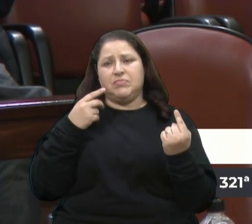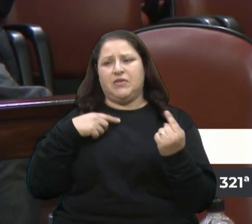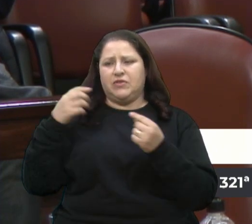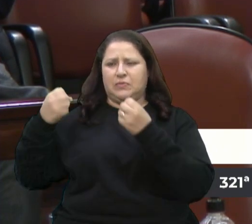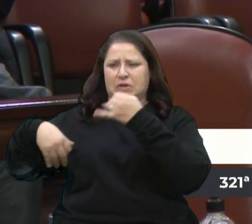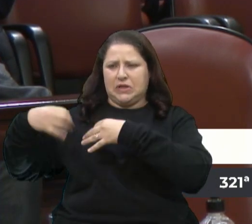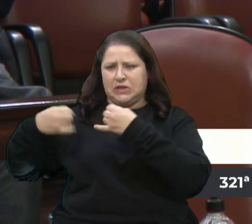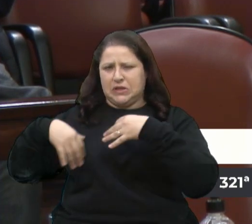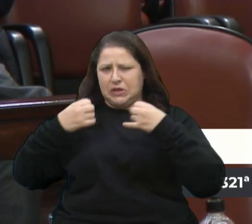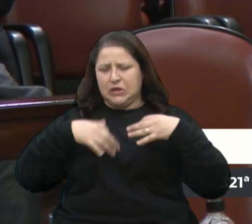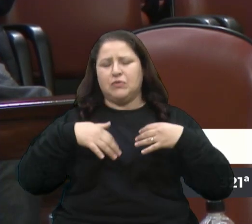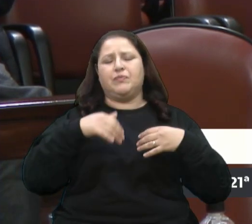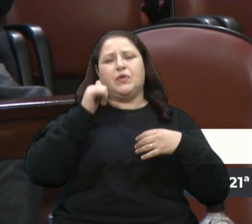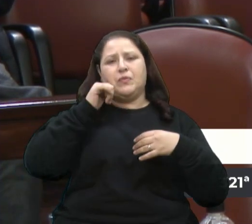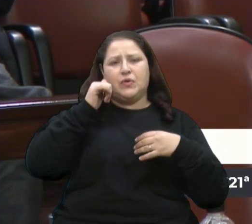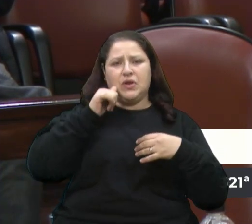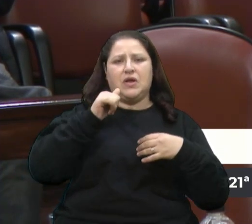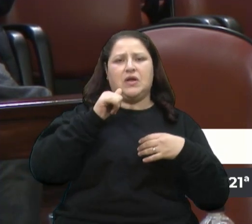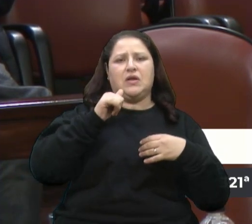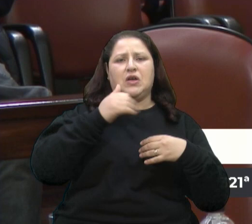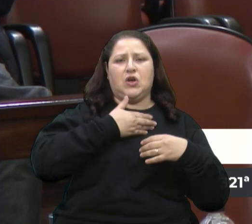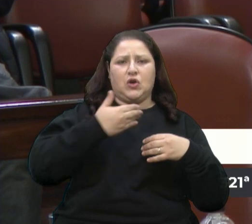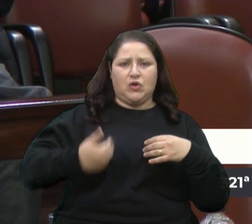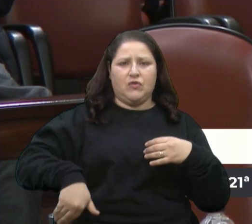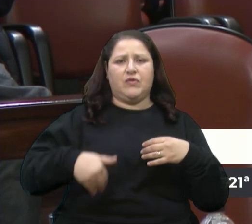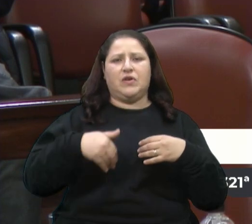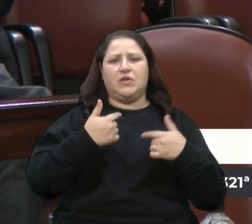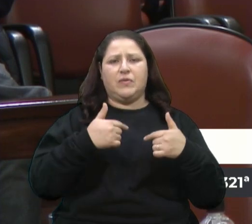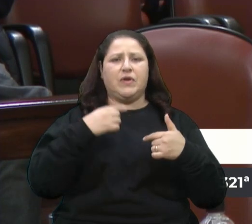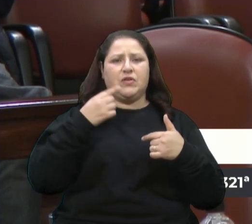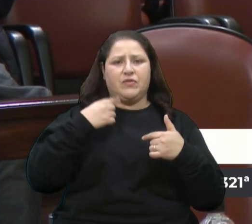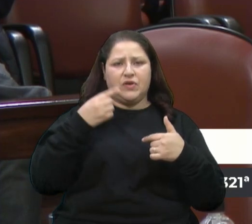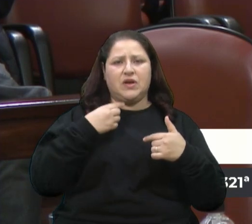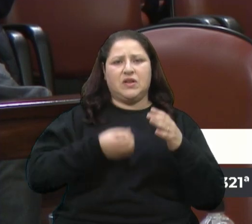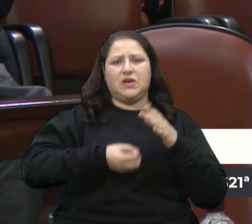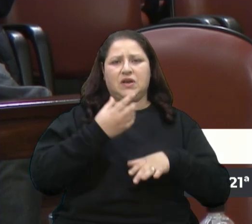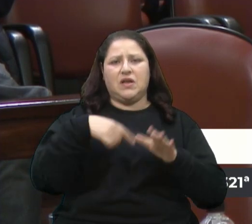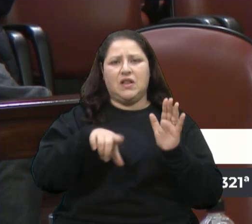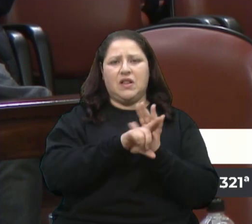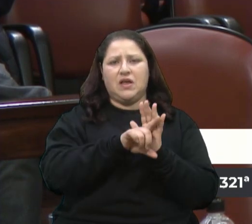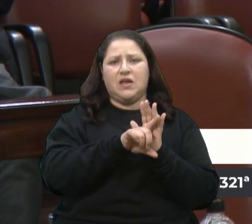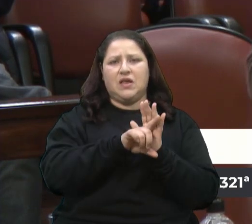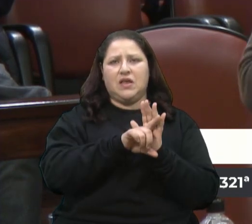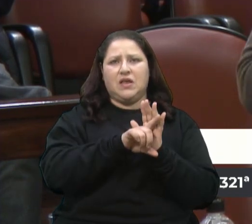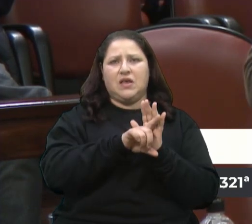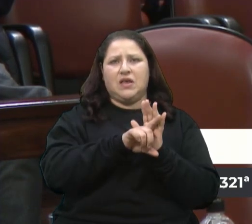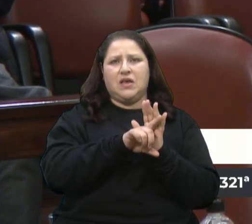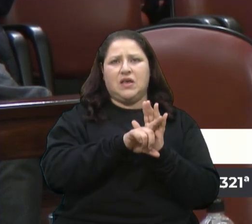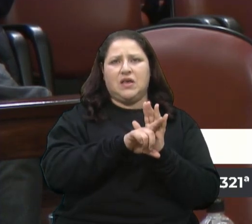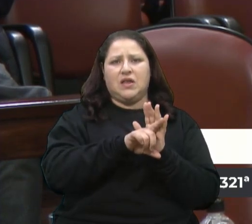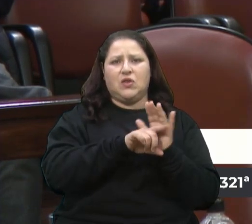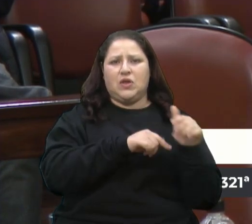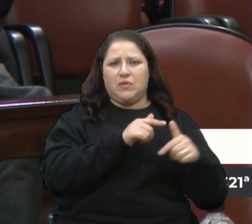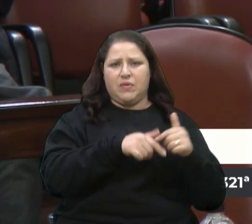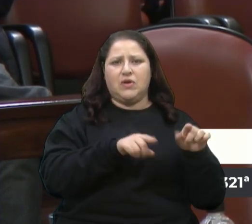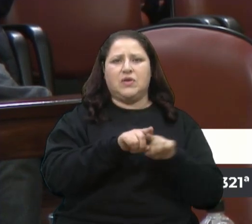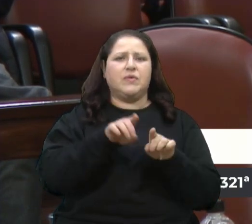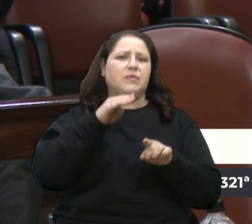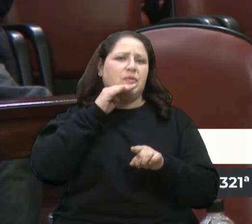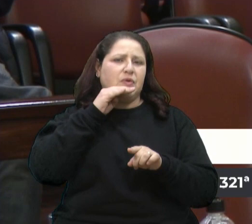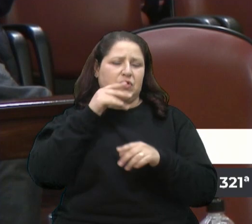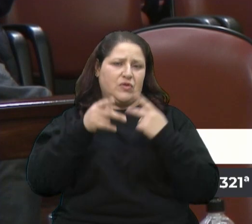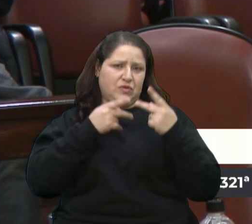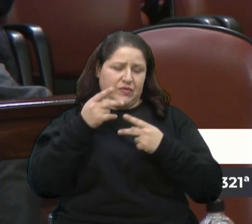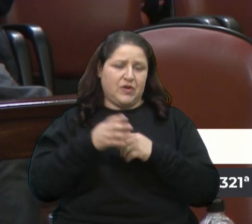explicação, a servidora da secretaria, uma advogada que elabora as leis na questão do trabalho, né, a vereadora Alexandre Bortoluz fez uma fala, e um